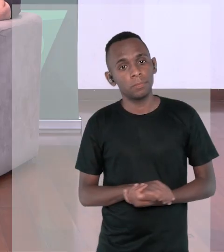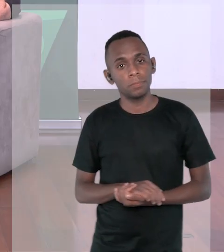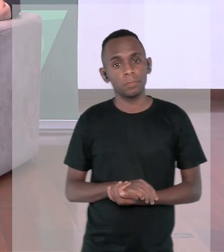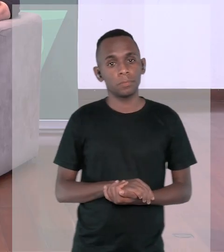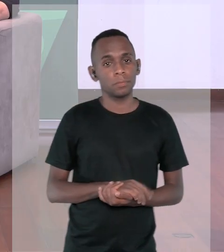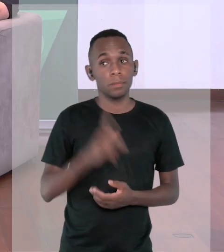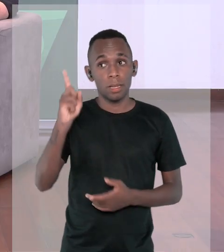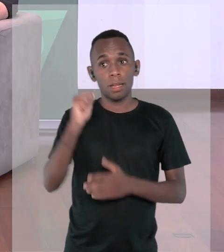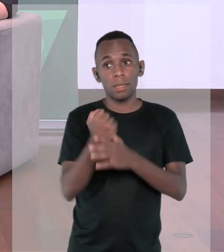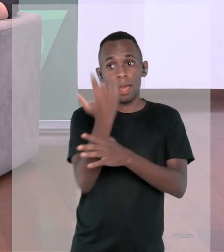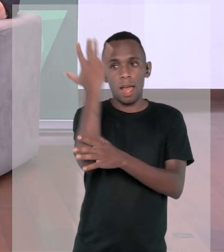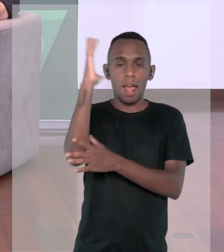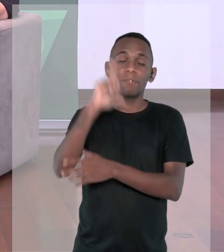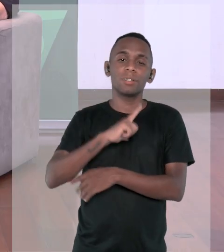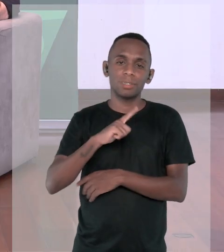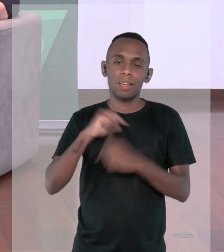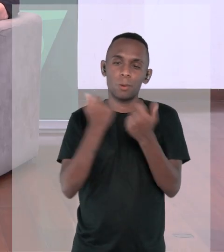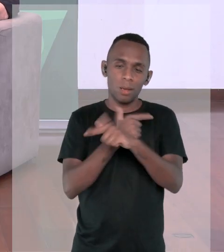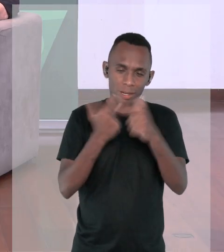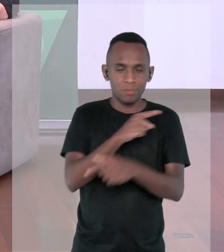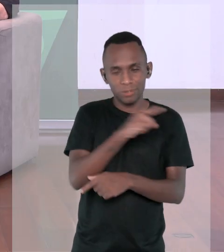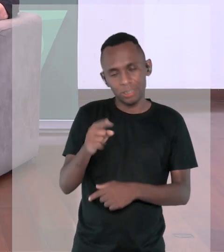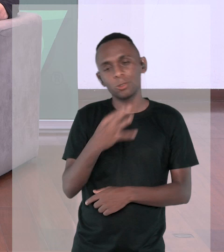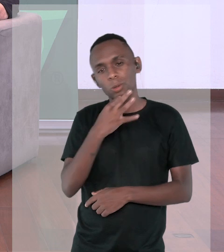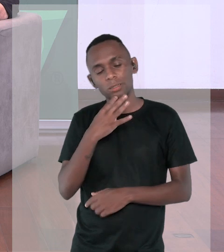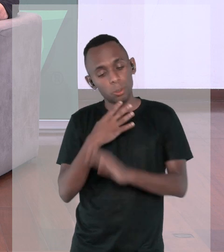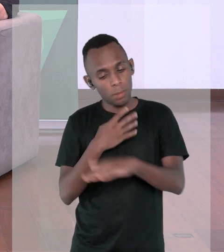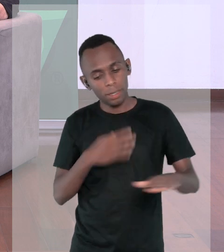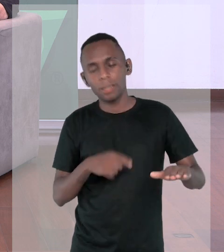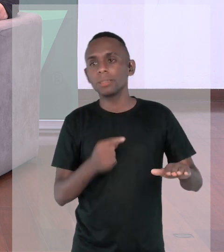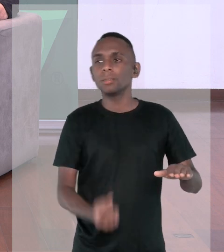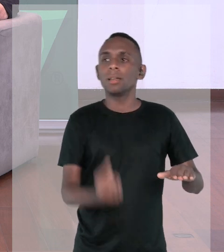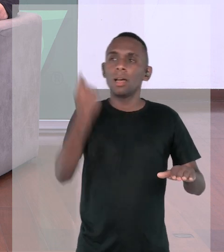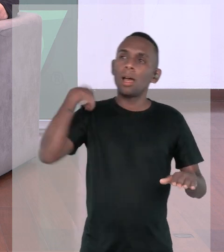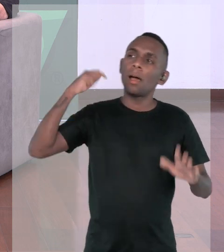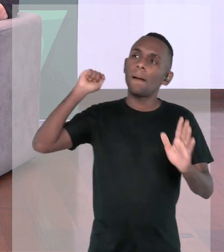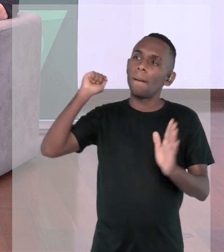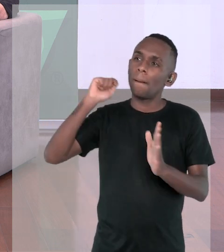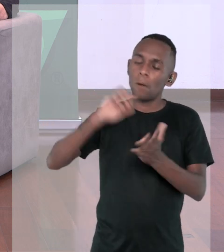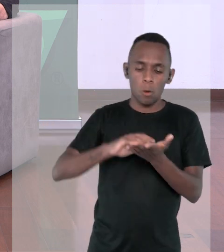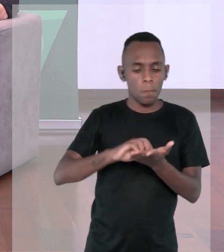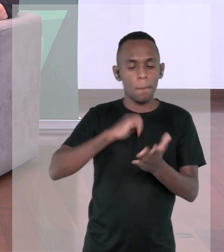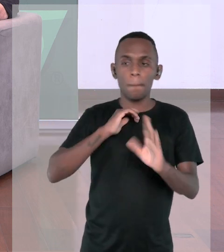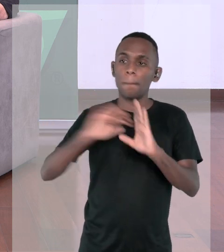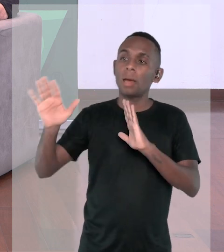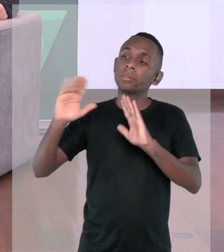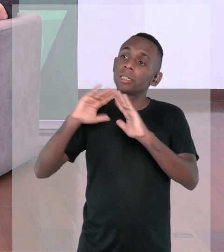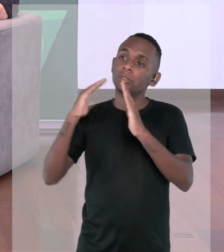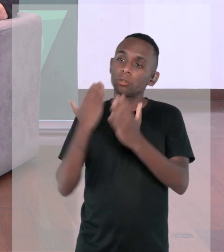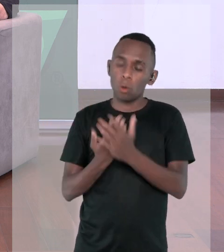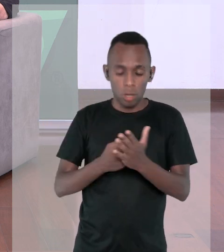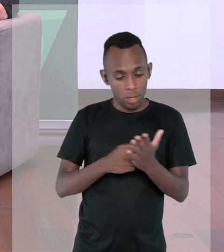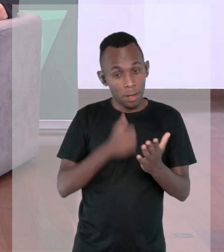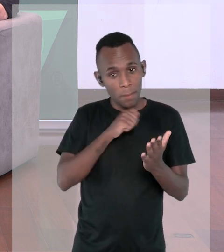Lá na Árvore a gente usa um meme que certamente vocês conhecem, de uma criança que uma vez mandou um bilhete para a escola, falsificou